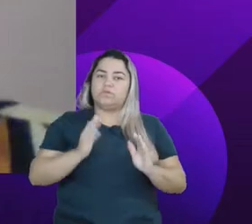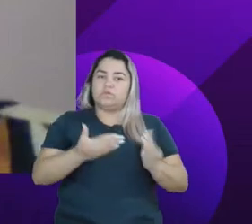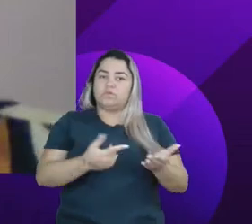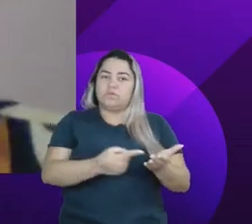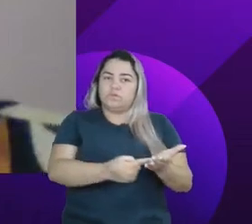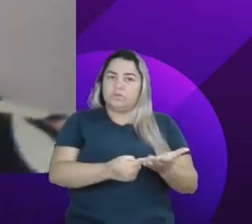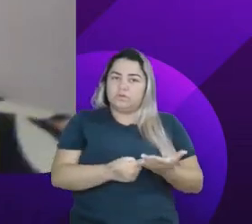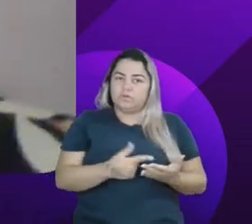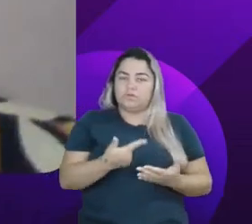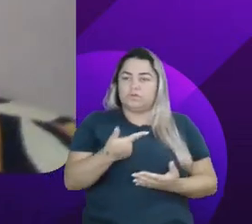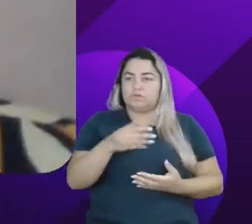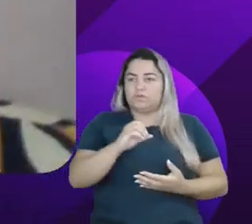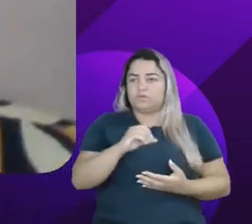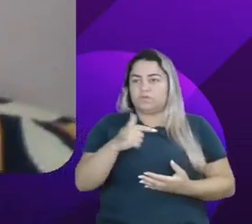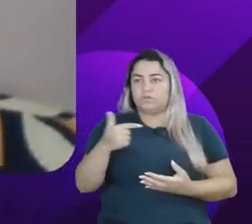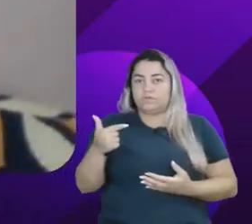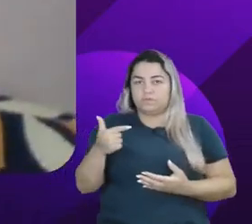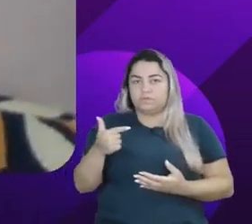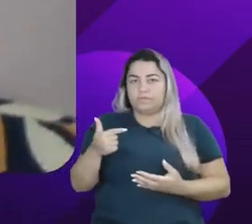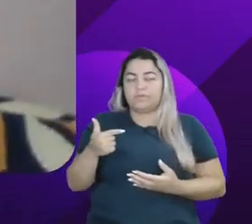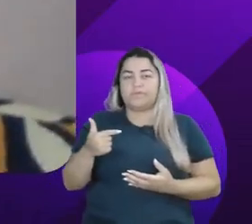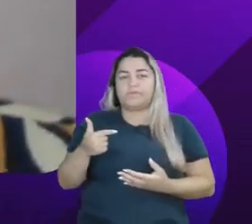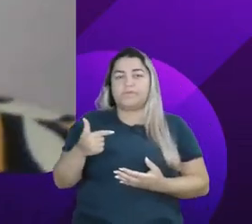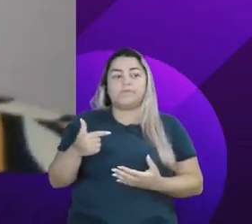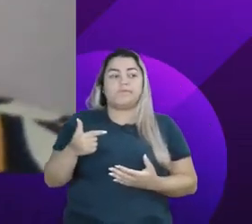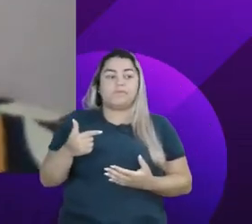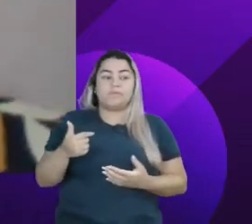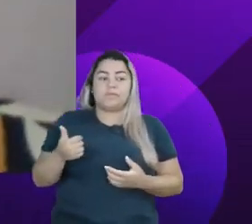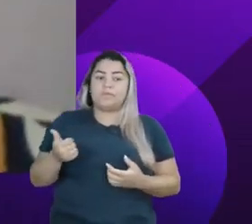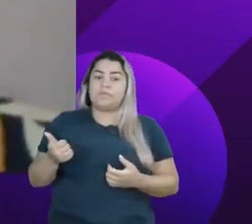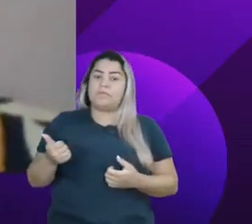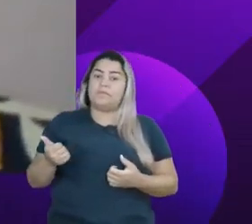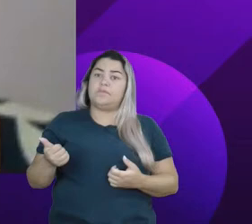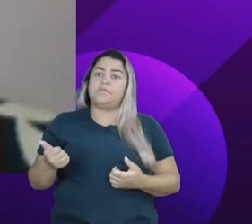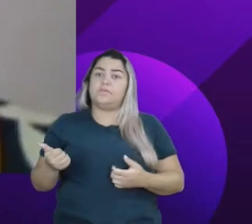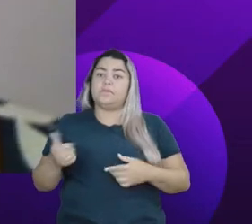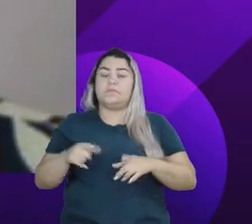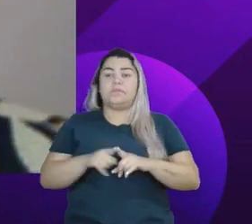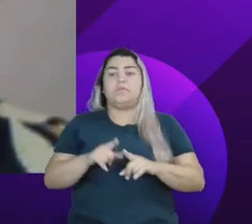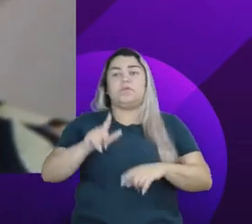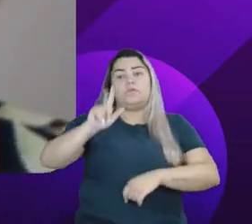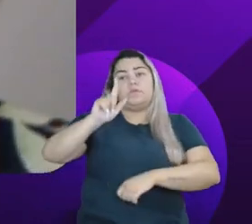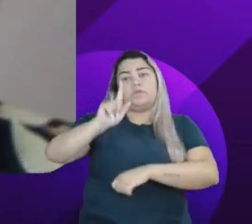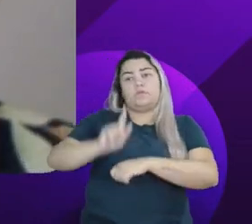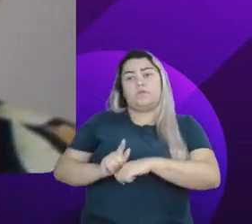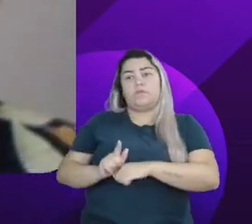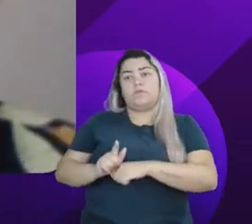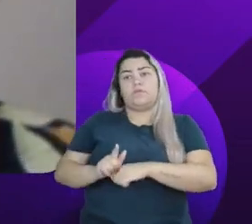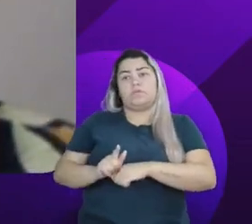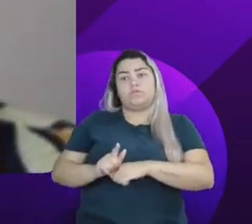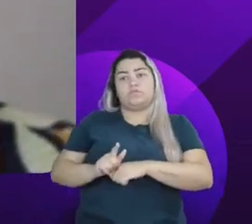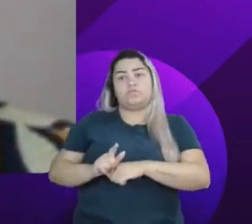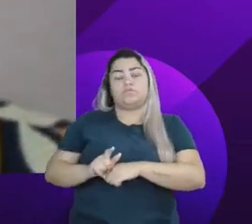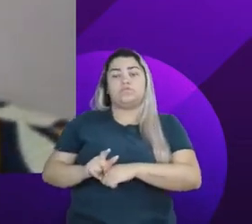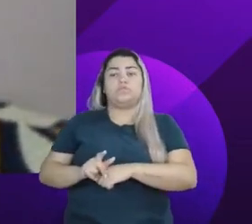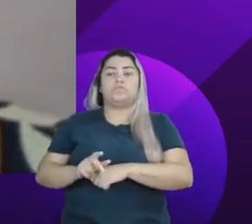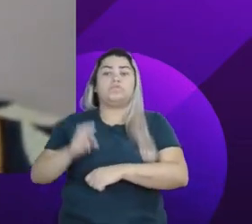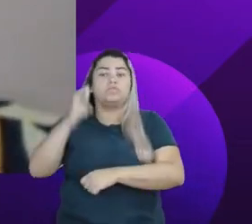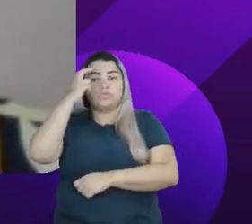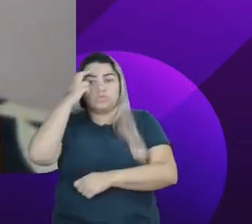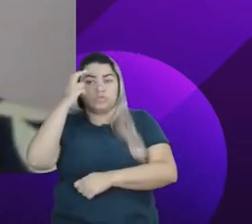em 2002 para assumir em 2003 a gestão da Fundação Cultural no estado do